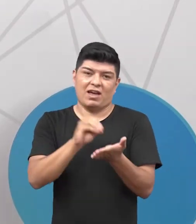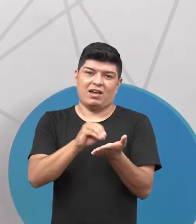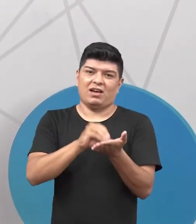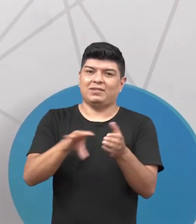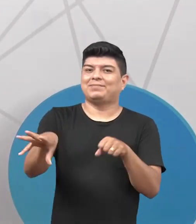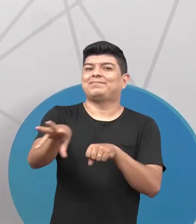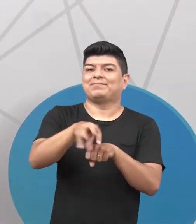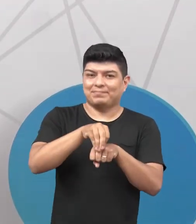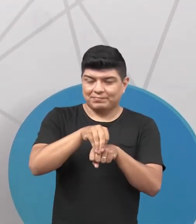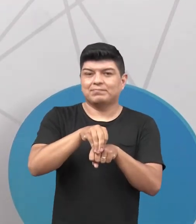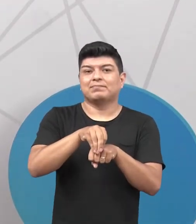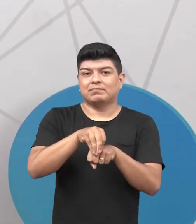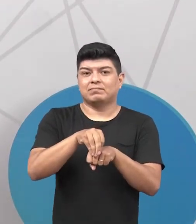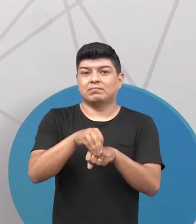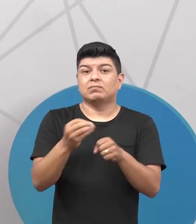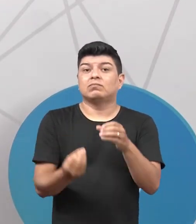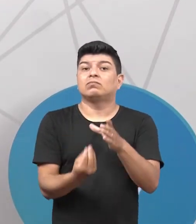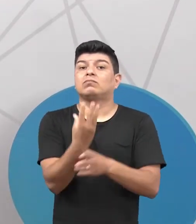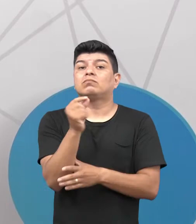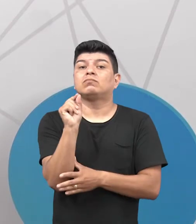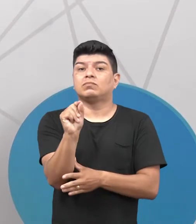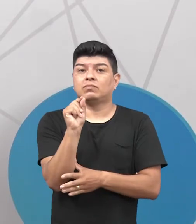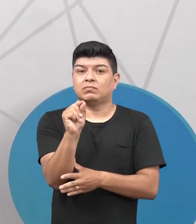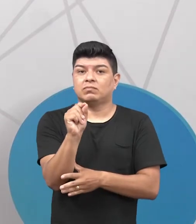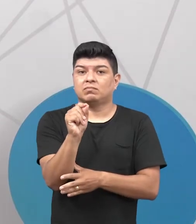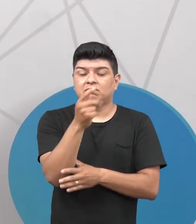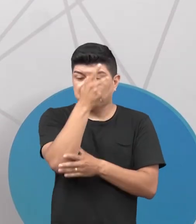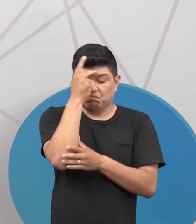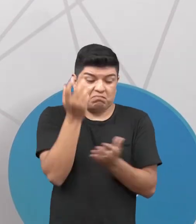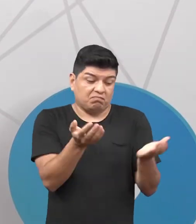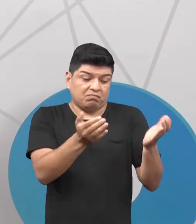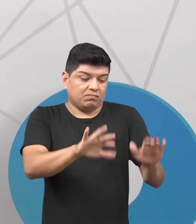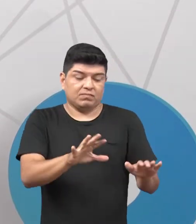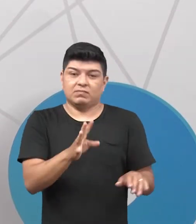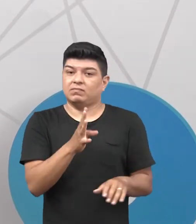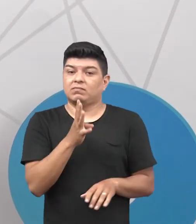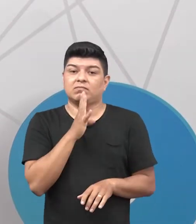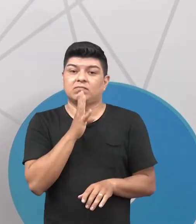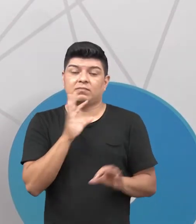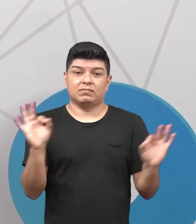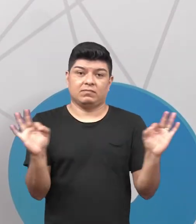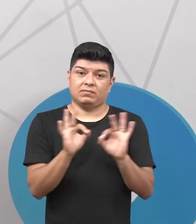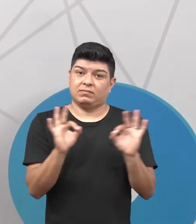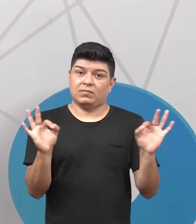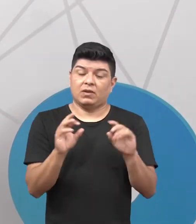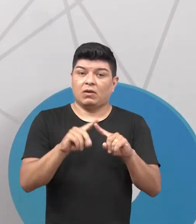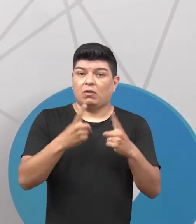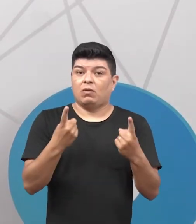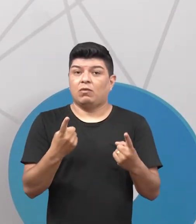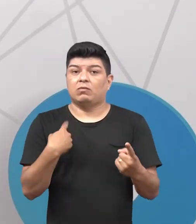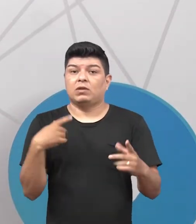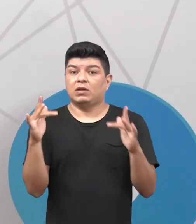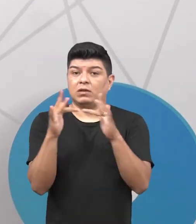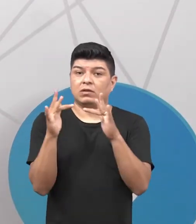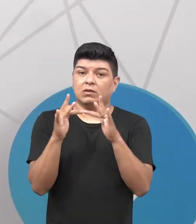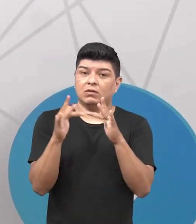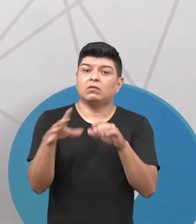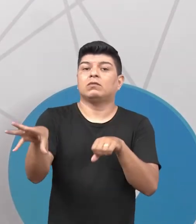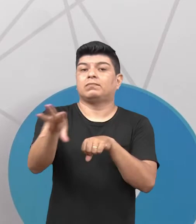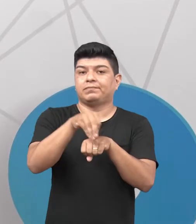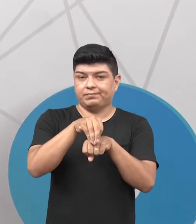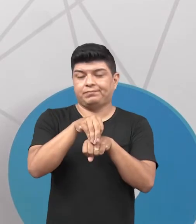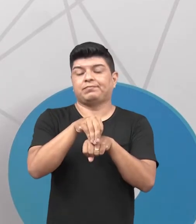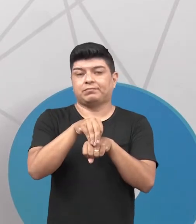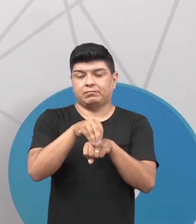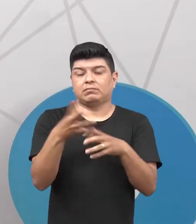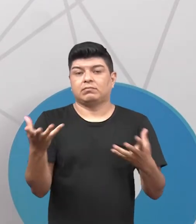de conhecimento ele pode ser decorrência do camarada não querer conhecer nada ou de não poder ter acesso ao conhecimento. Você pega lá